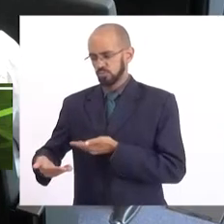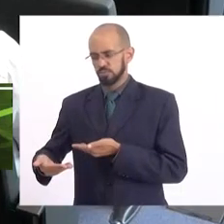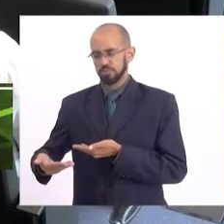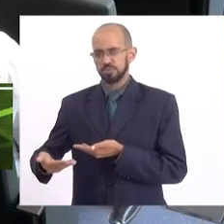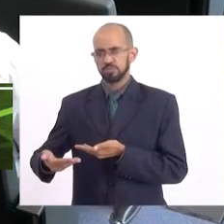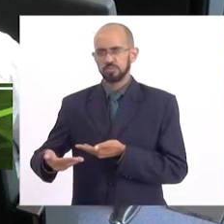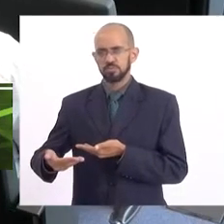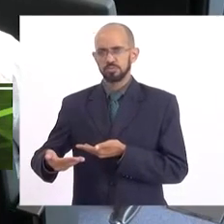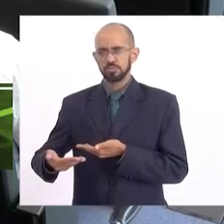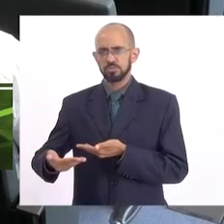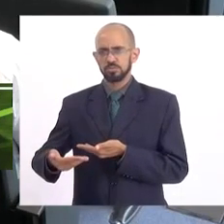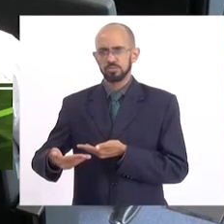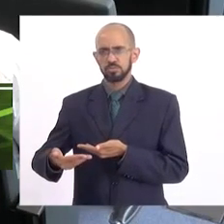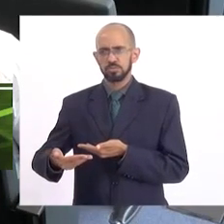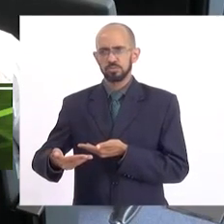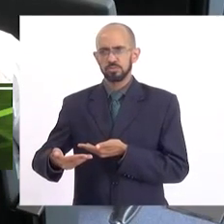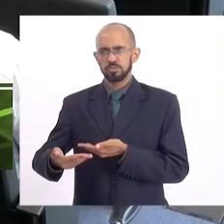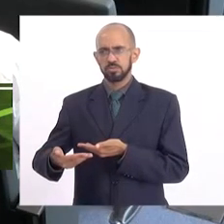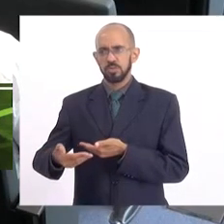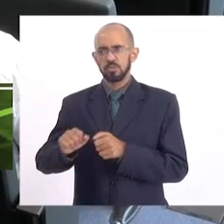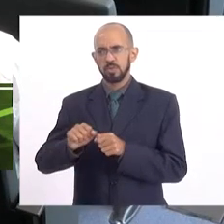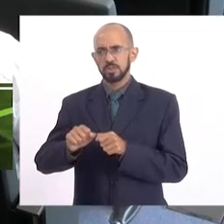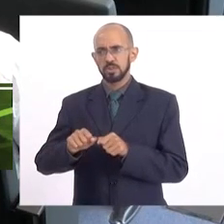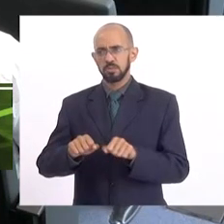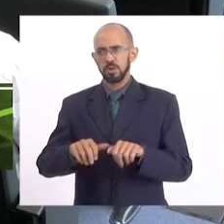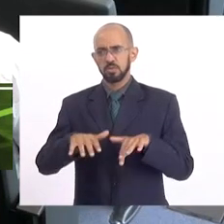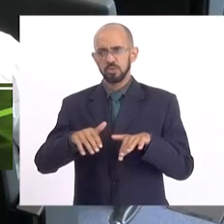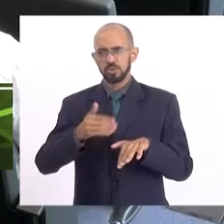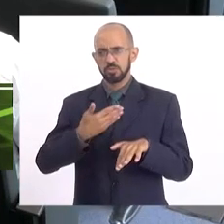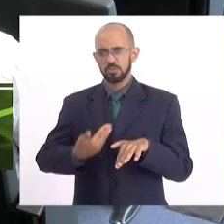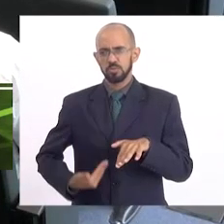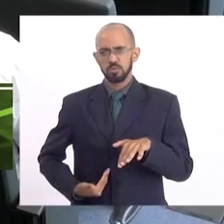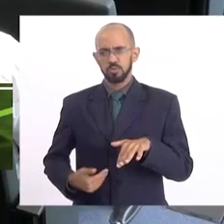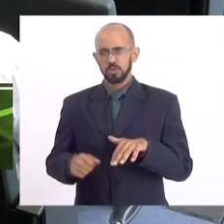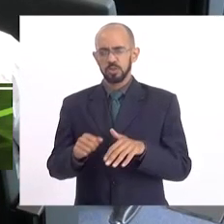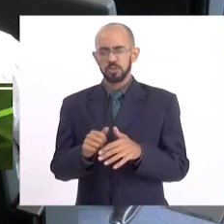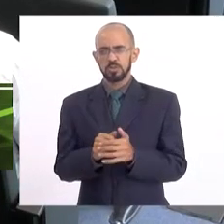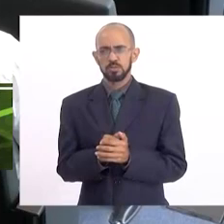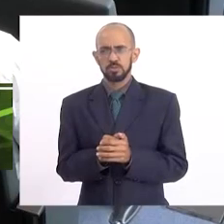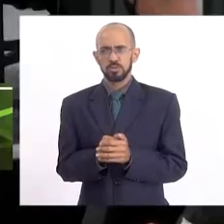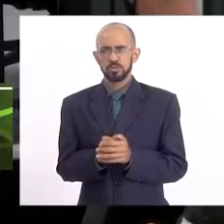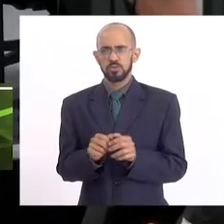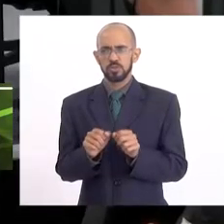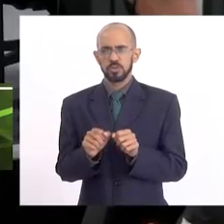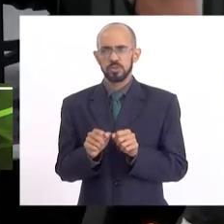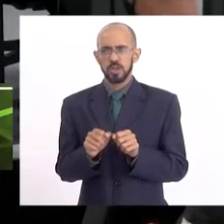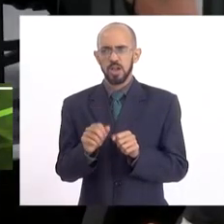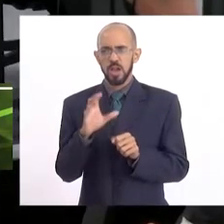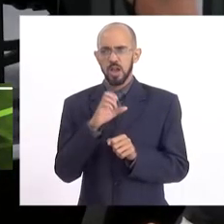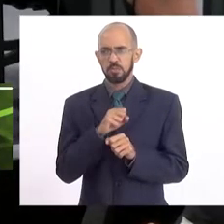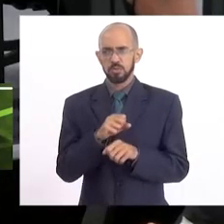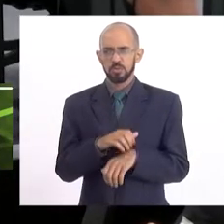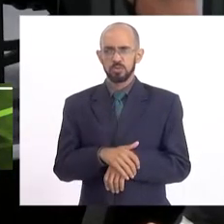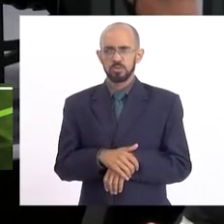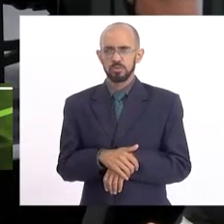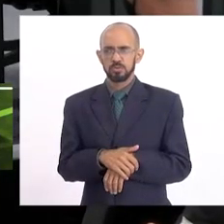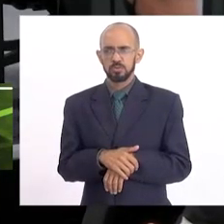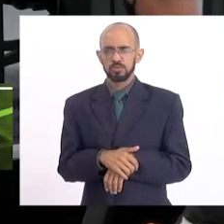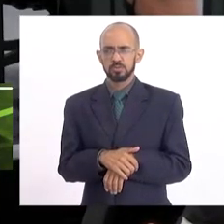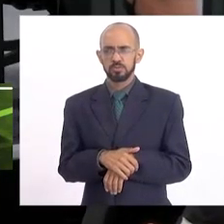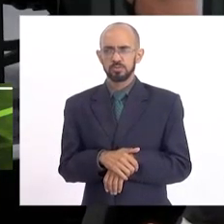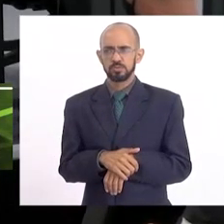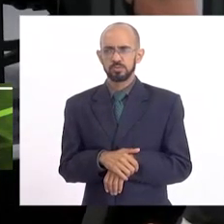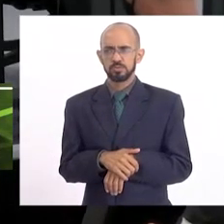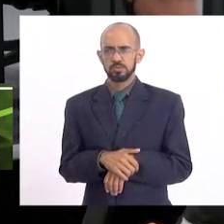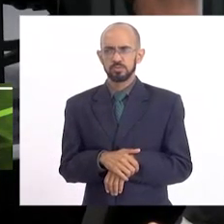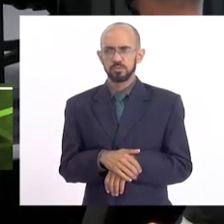gente, após a audiência... Então, fazer esse encaminhamento aqui, da gente antecipar. Que ele compreenda... Às vezes, de repente, tem... Para essa